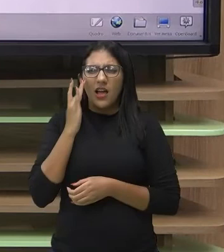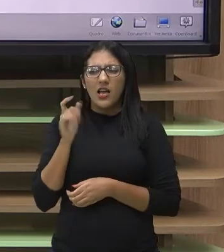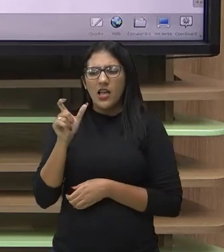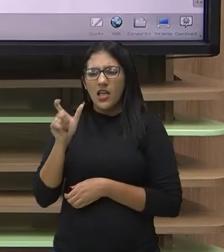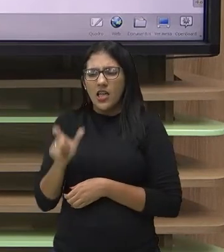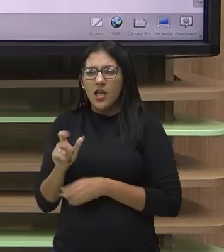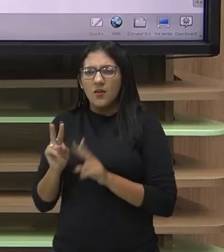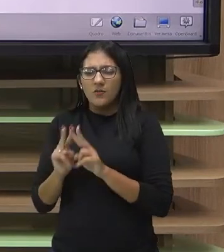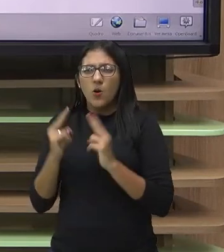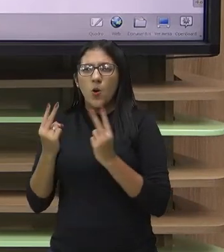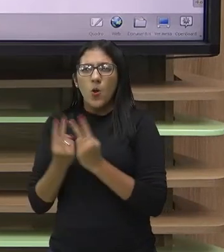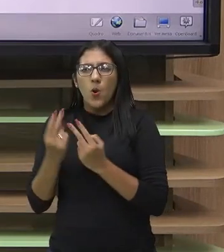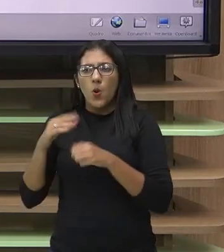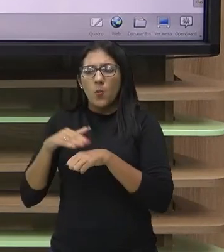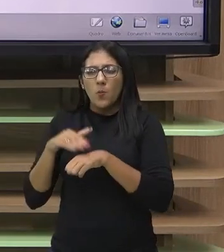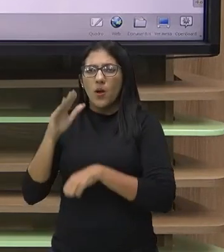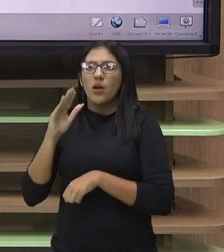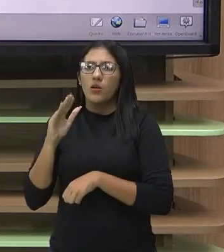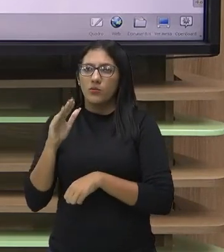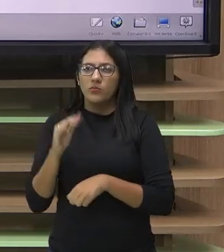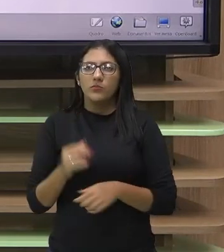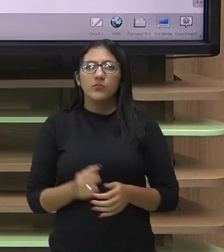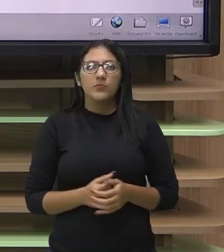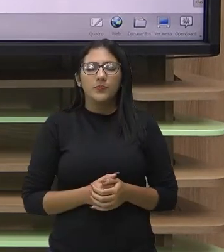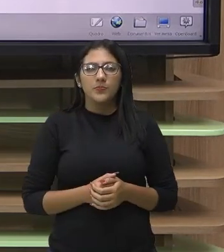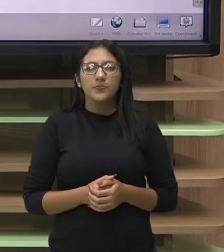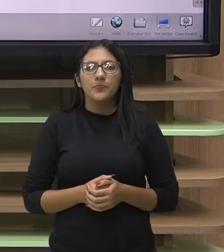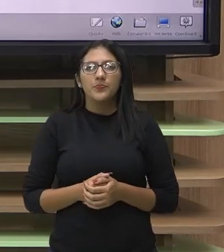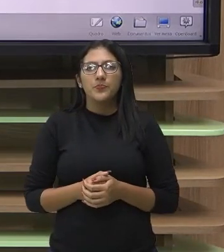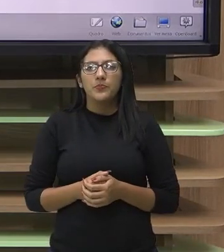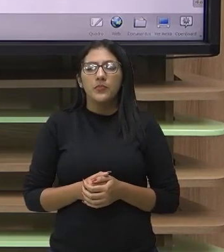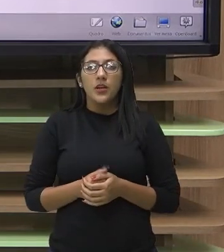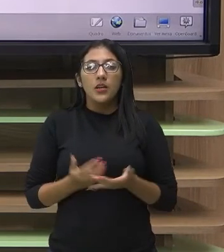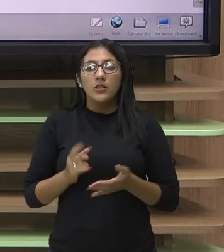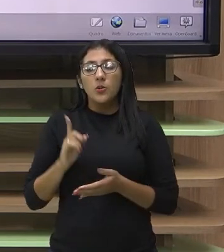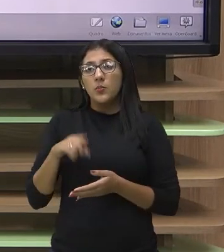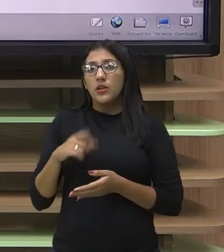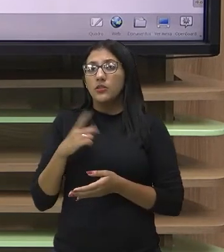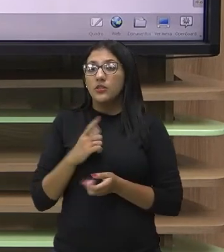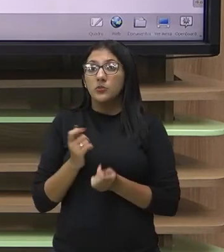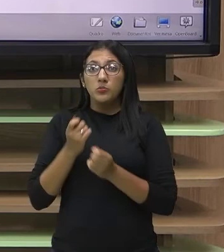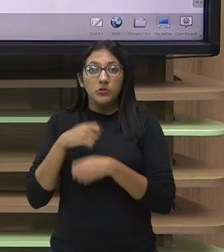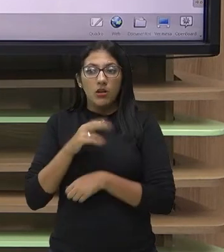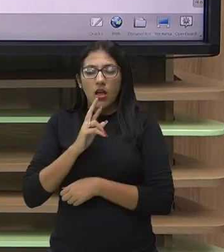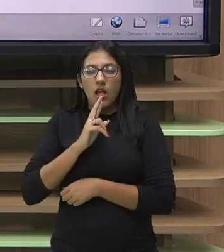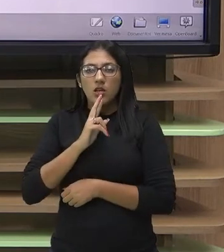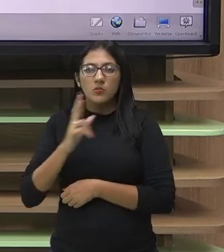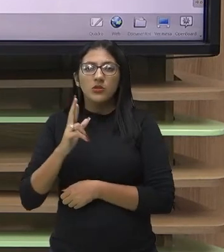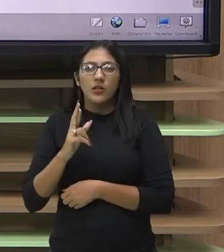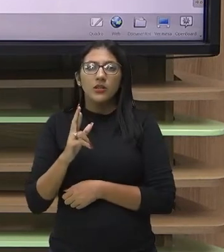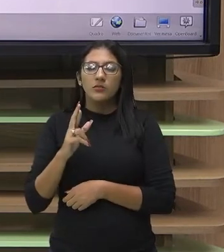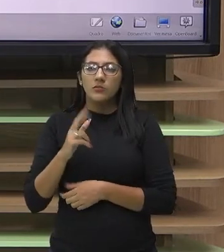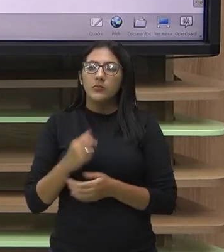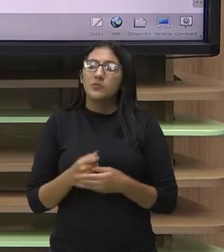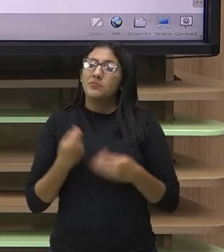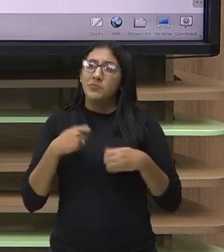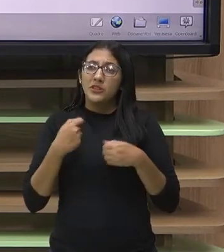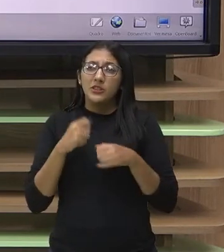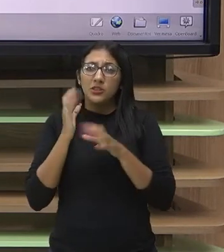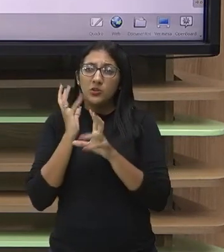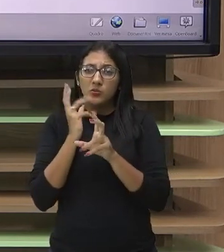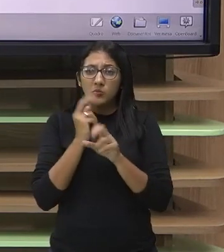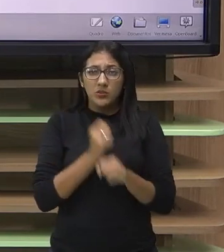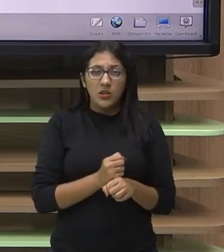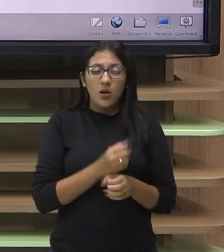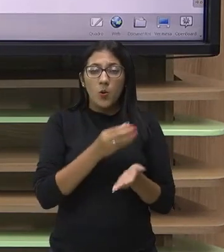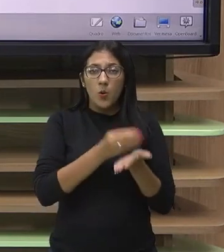né, maior do que o copo azul, tá? Então, para isso, para a gente responder essa pergunta, não tem jeito. A gente tem que calcular o volume do